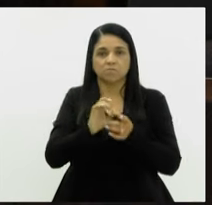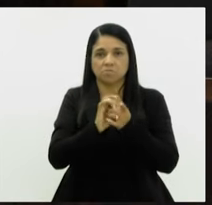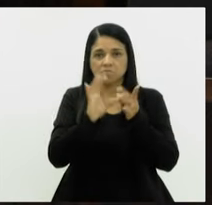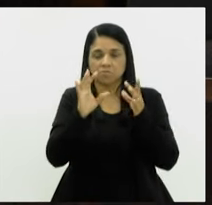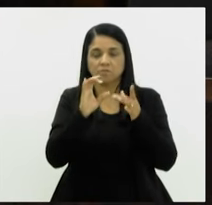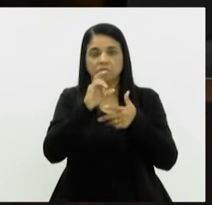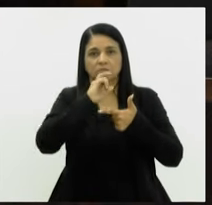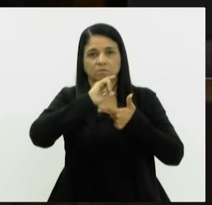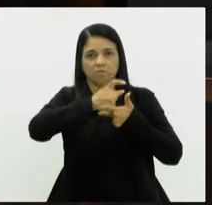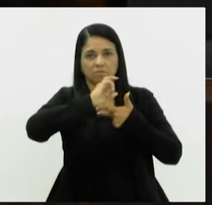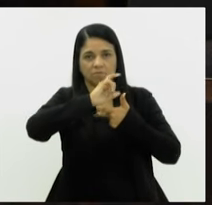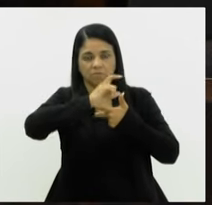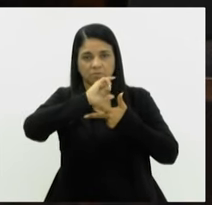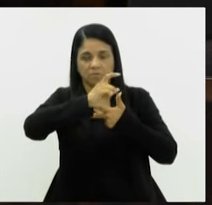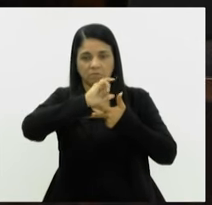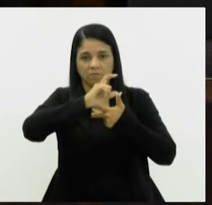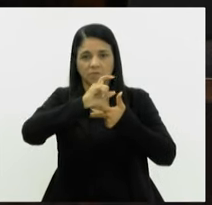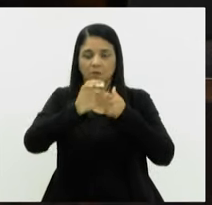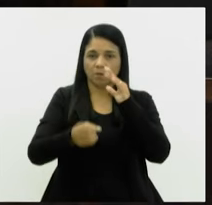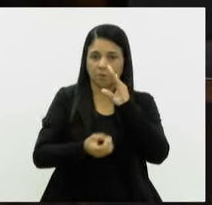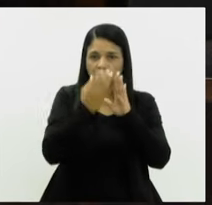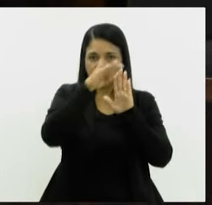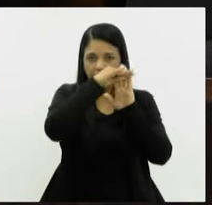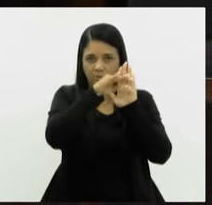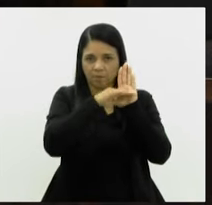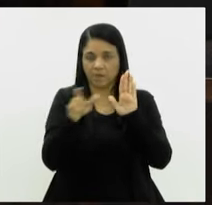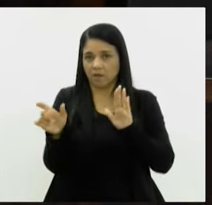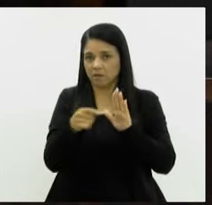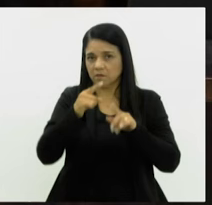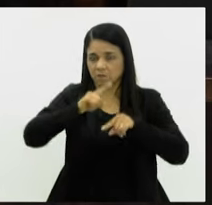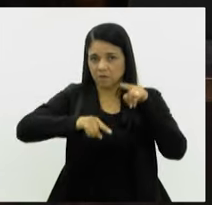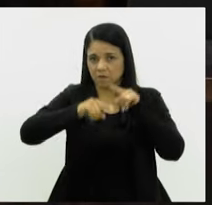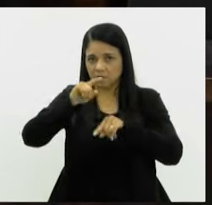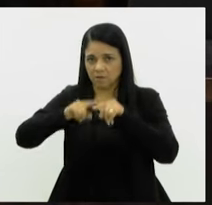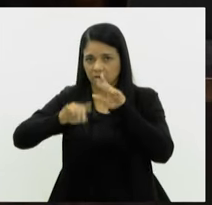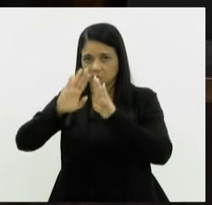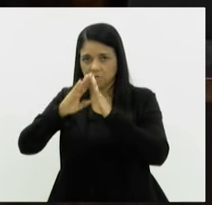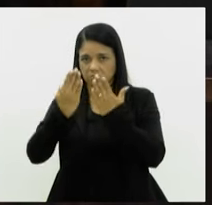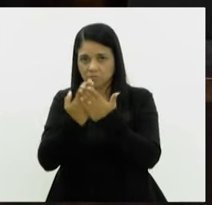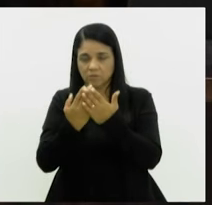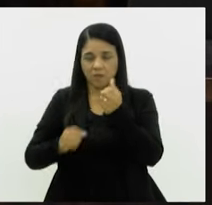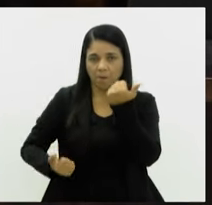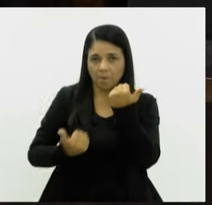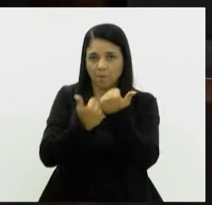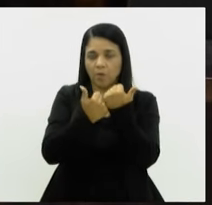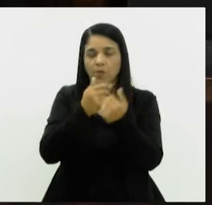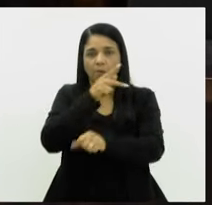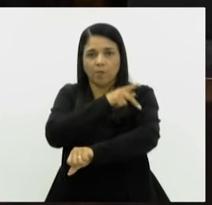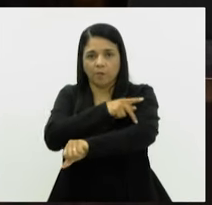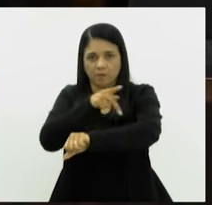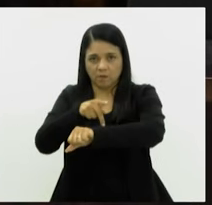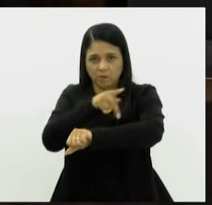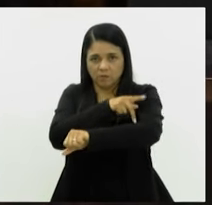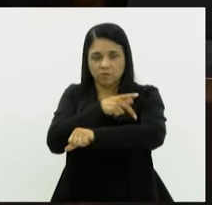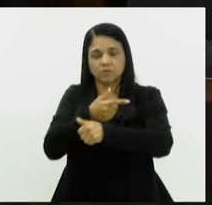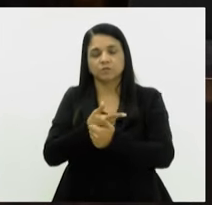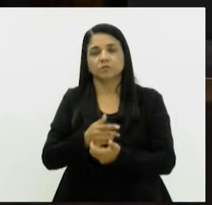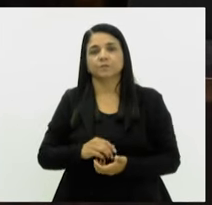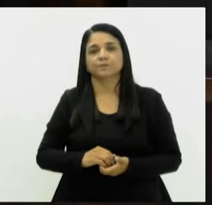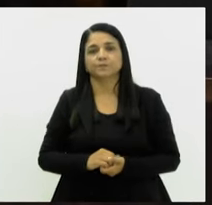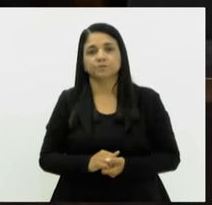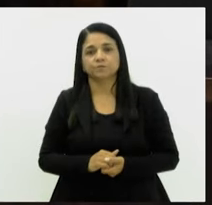Poder Executivo a implantar o programa Cartão Material de Apoio ao Trabalho Pedagógico e da outras